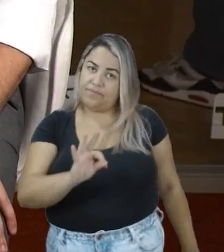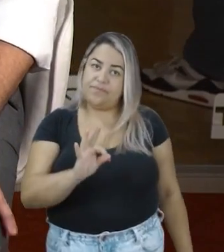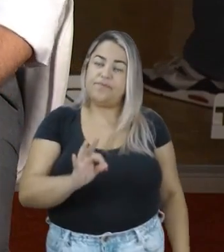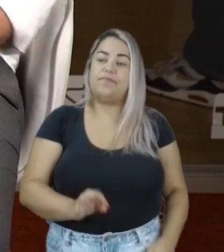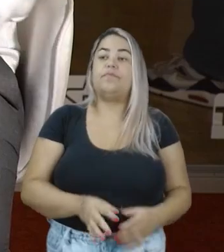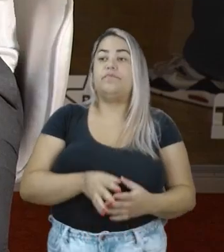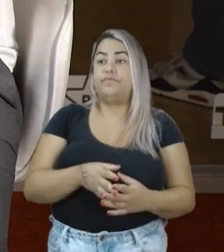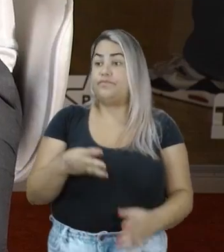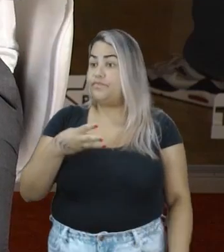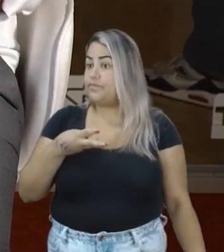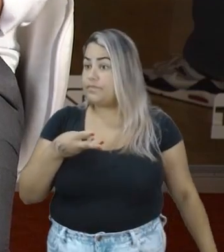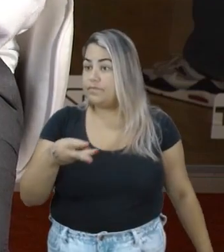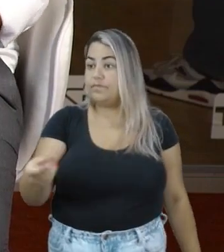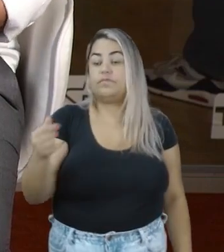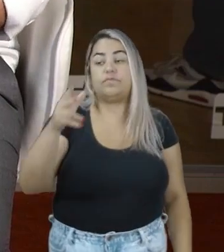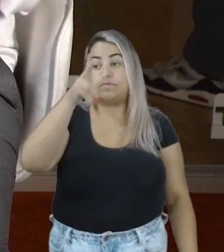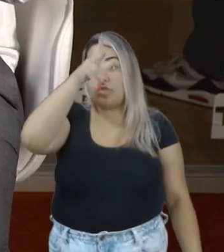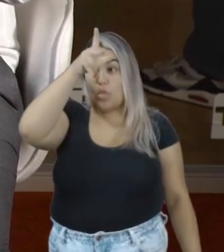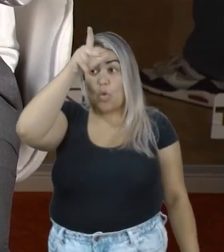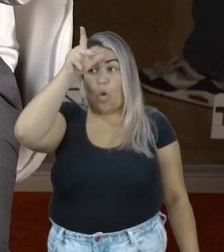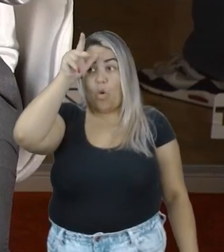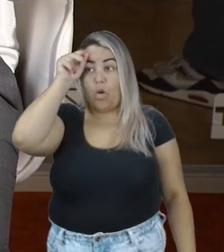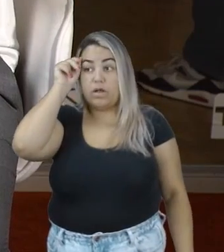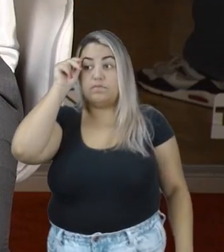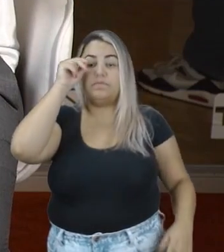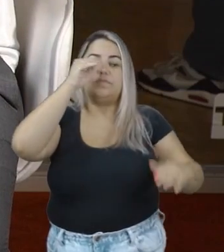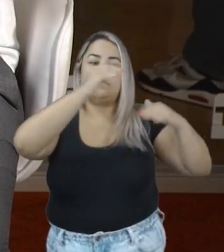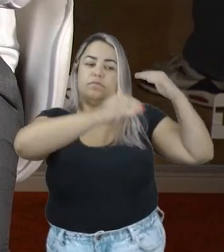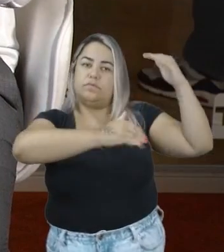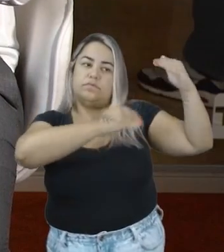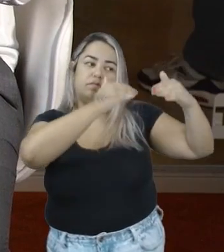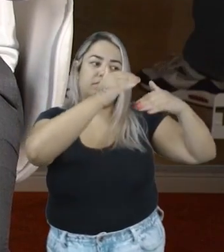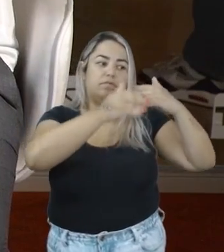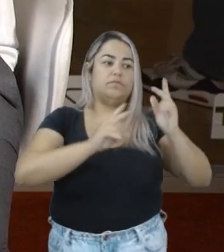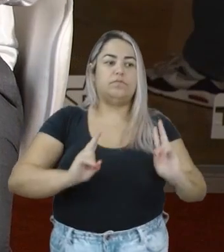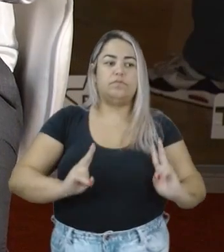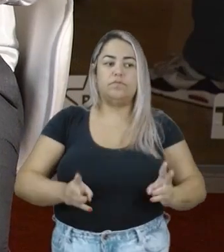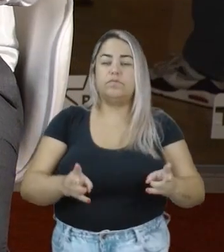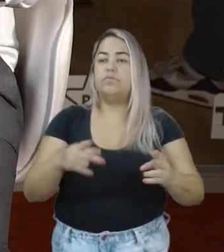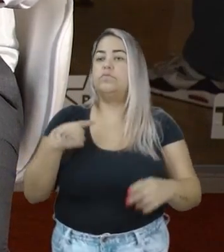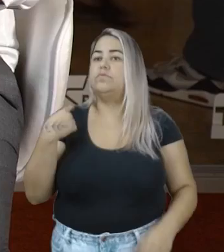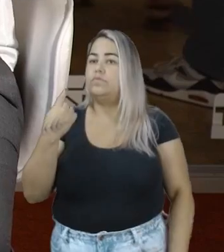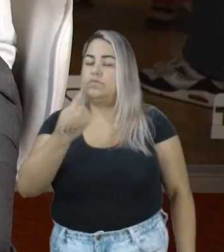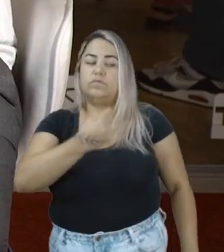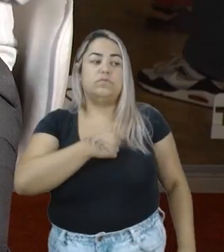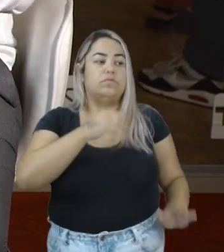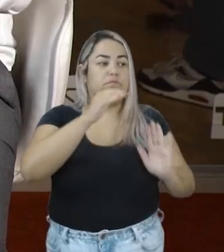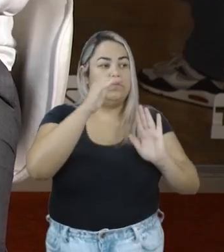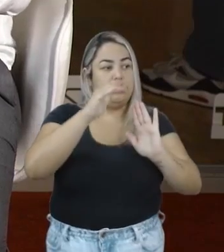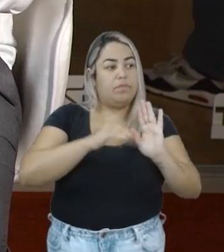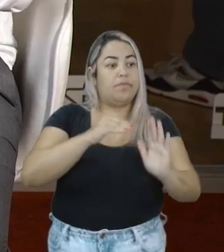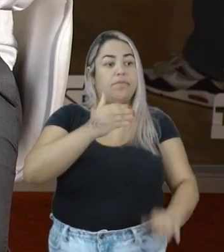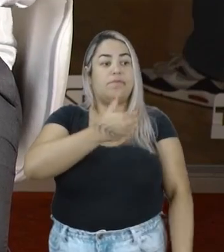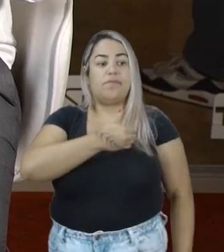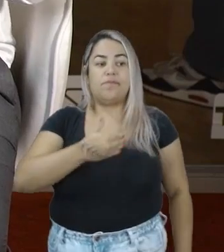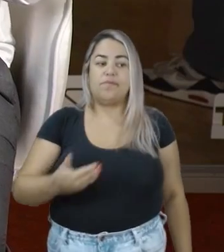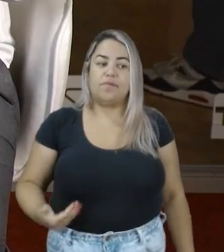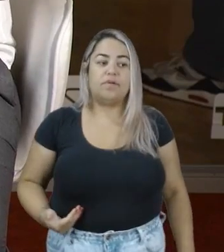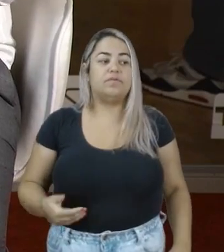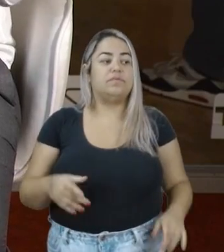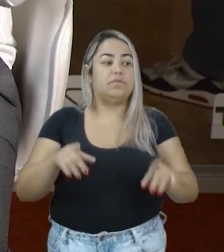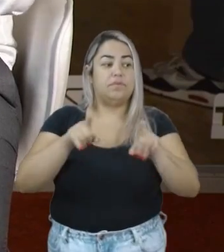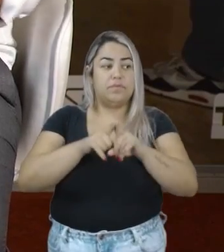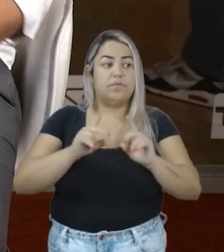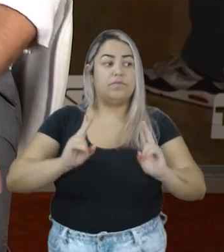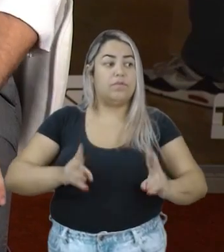a quantidade de prefeitos também cresça. Repito, sempre pensando no nosso programa de governo, nos nossos princípios, mas sendo